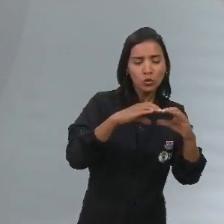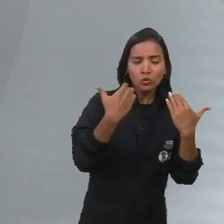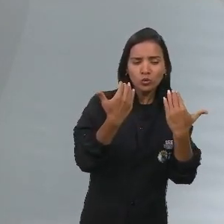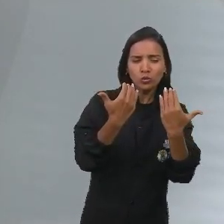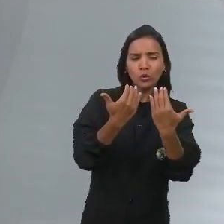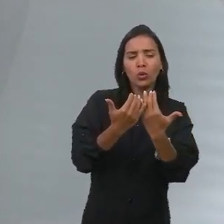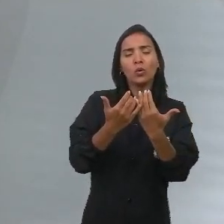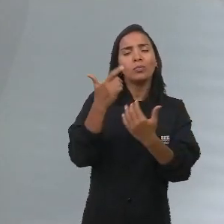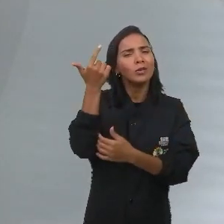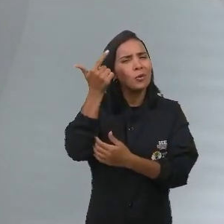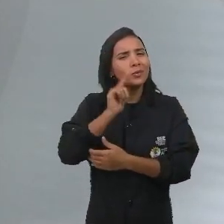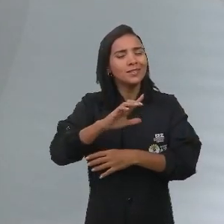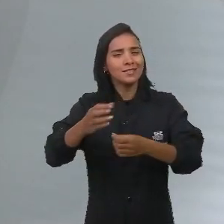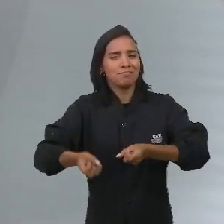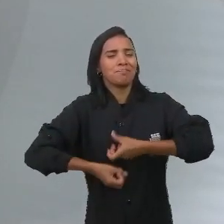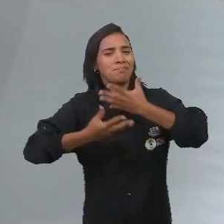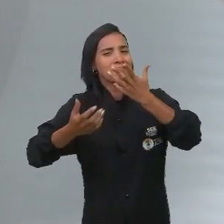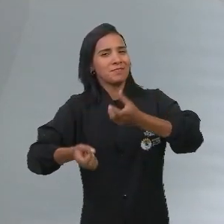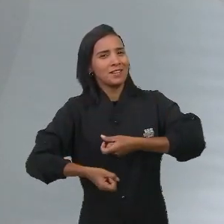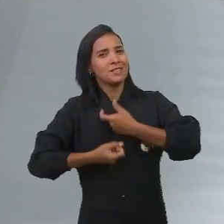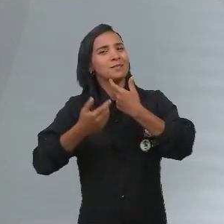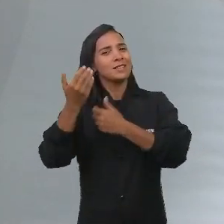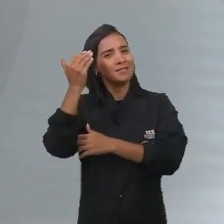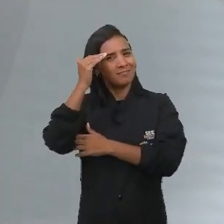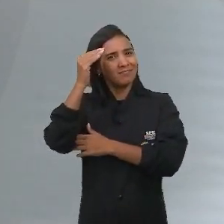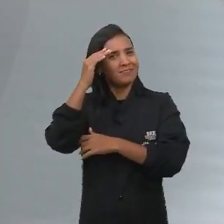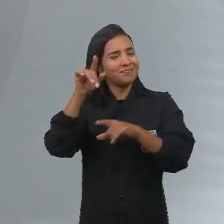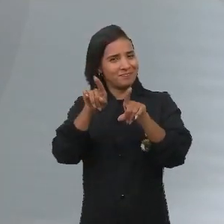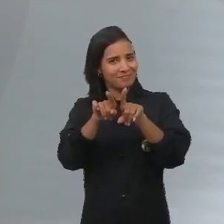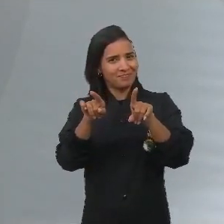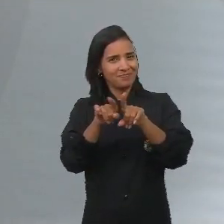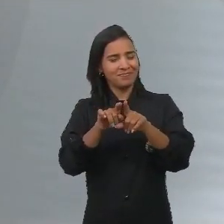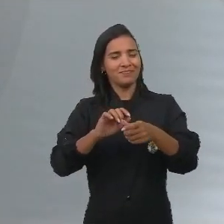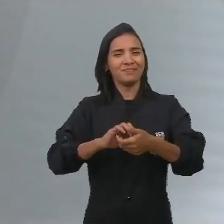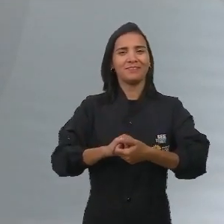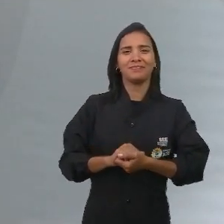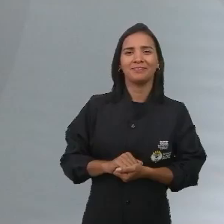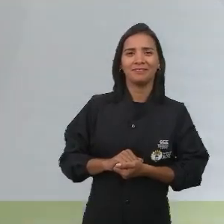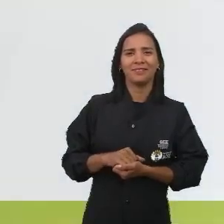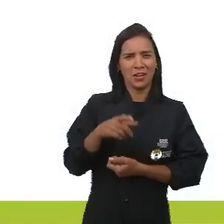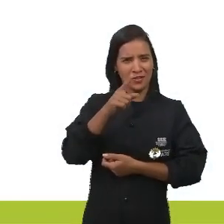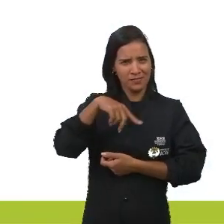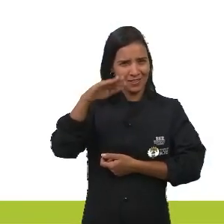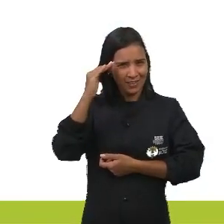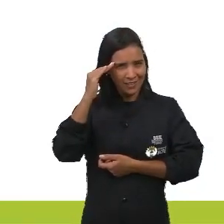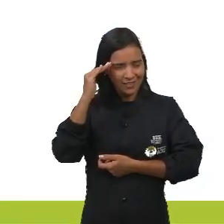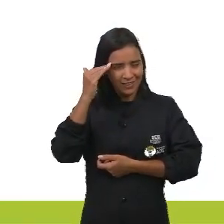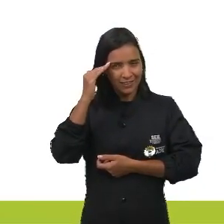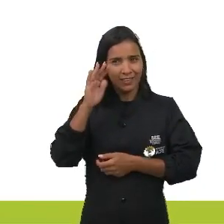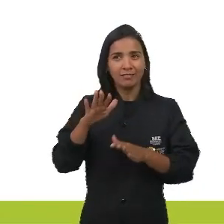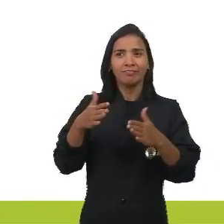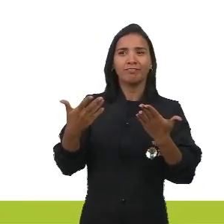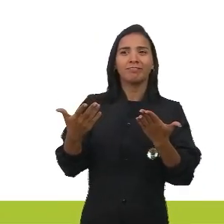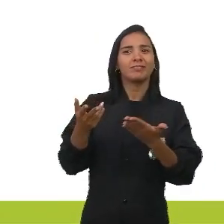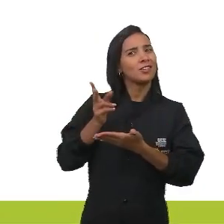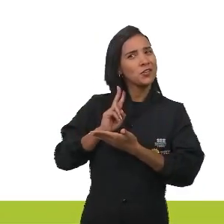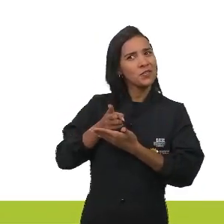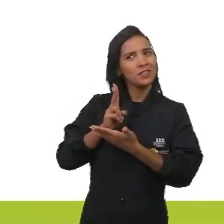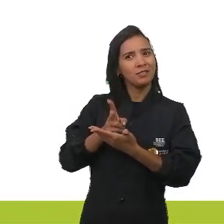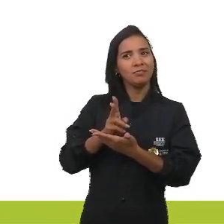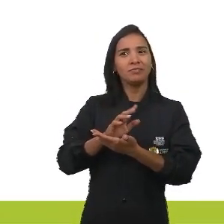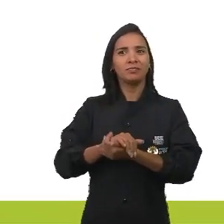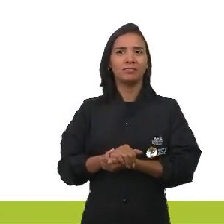consegue expressar o seu saber social Olha que banito né compreendido tudo isso já falamos da comunicação e